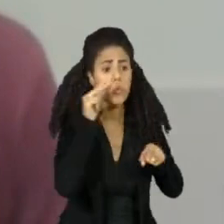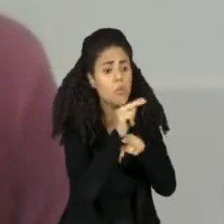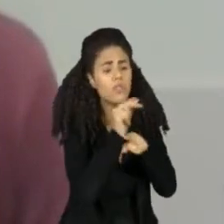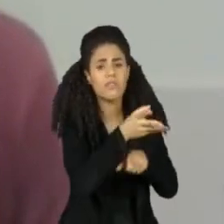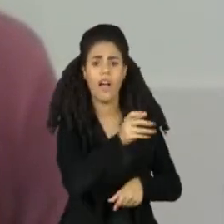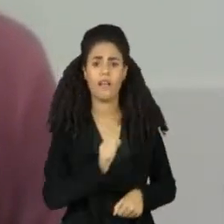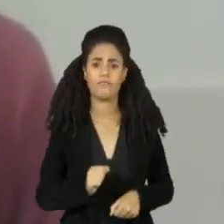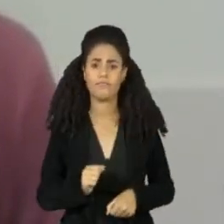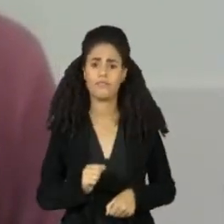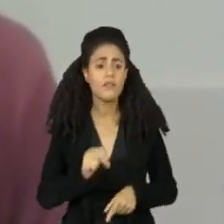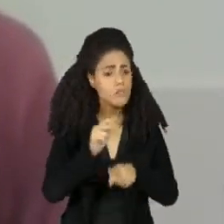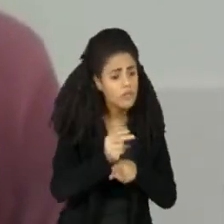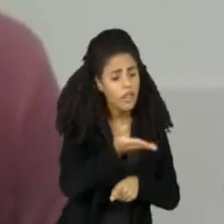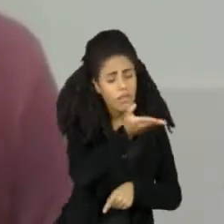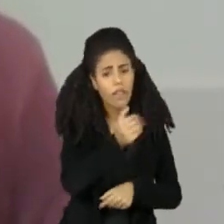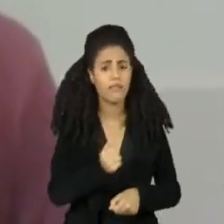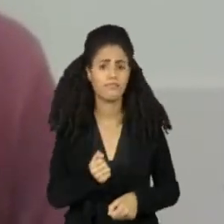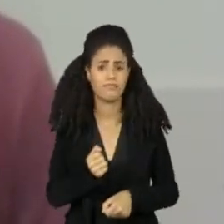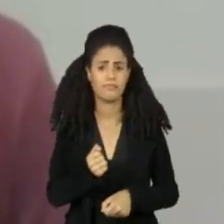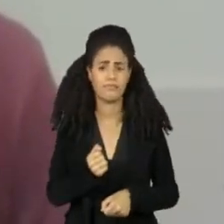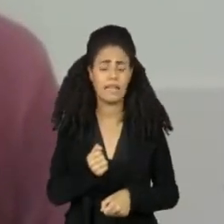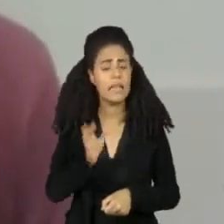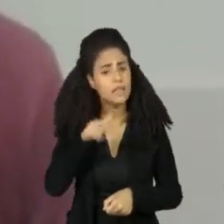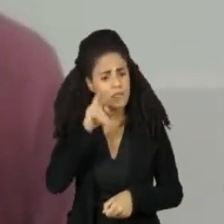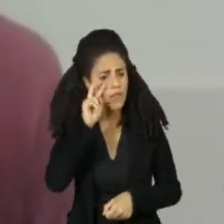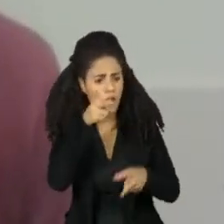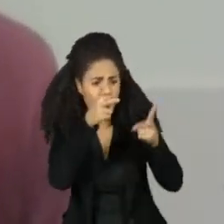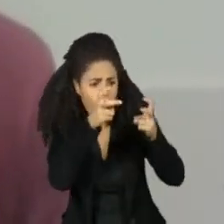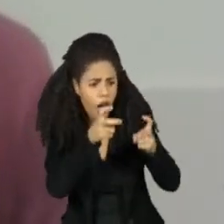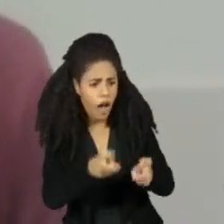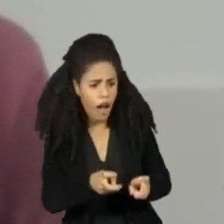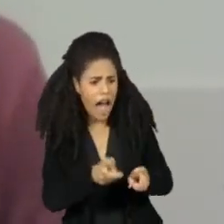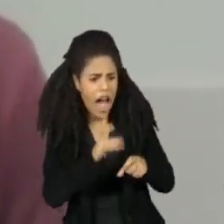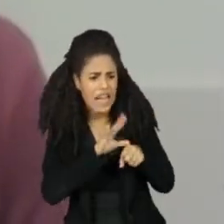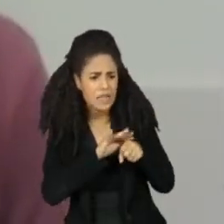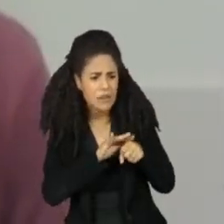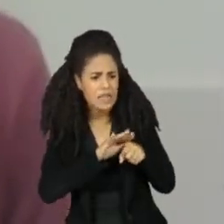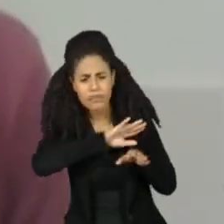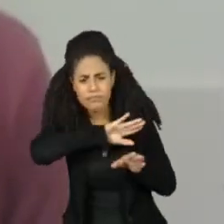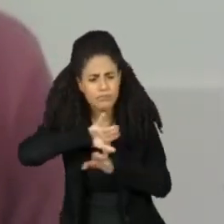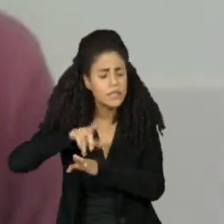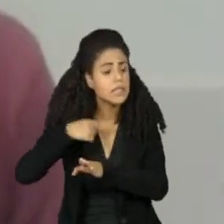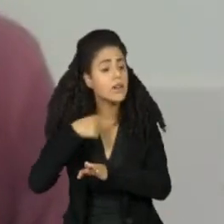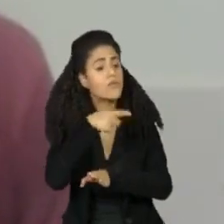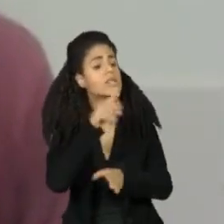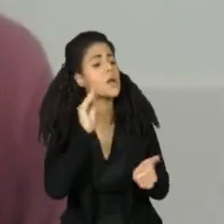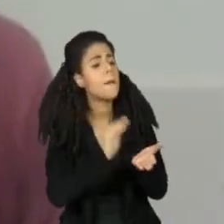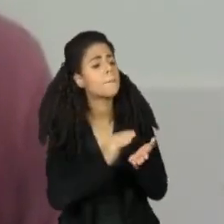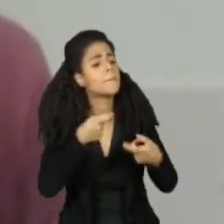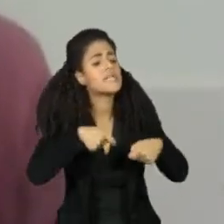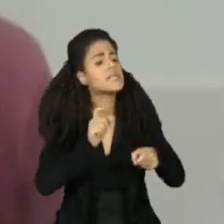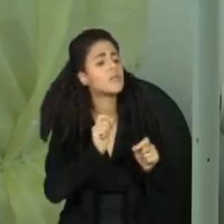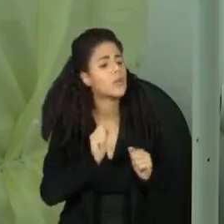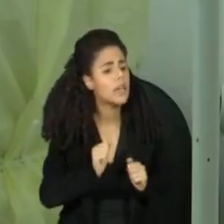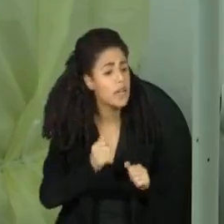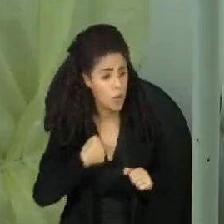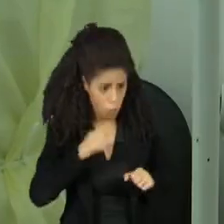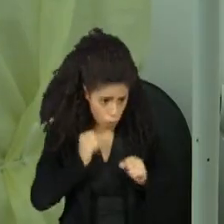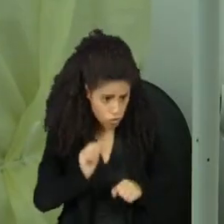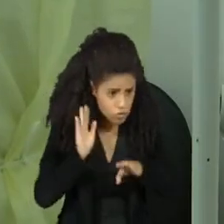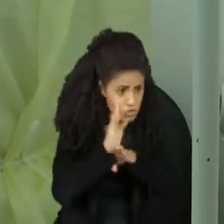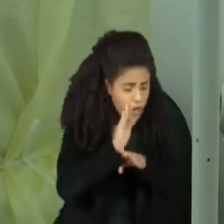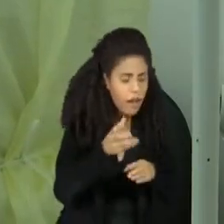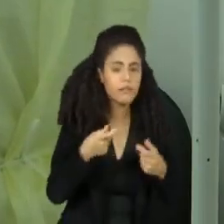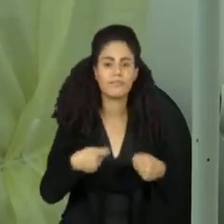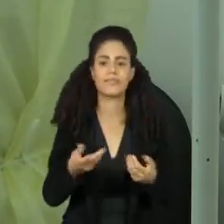longitudinal humanizado centrada na pessoa né e não a doença especificamente no sentido de a gente conseguir